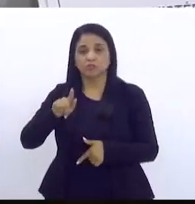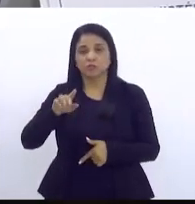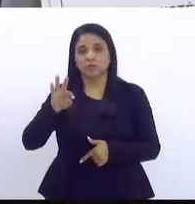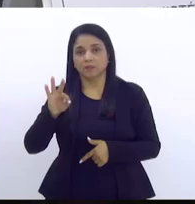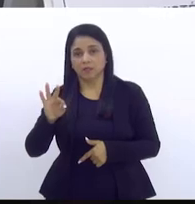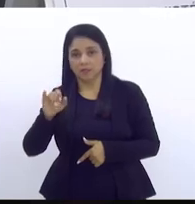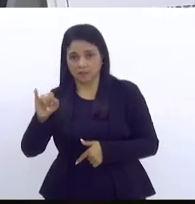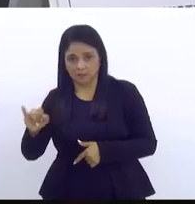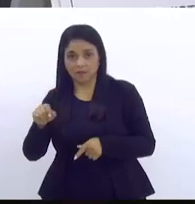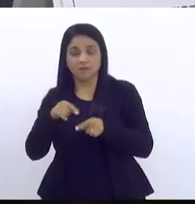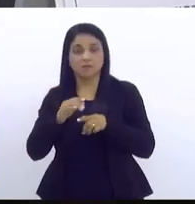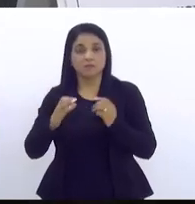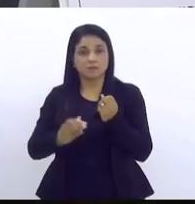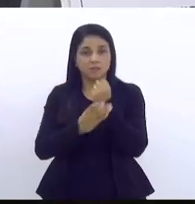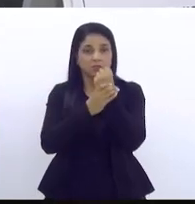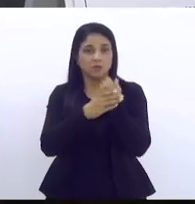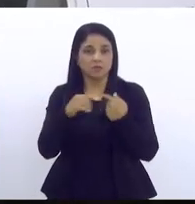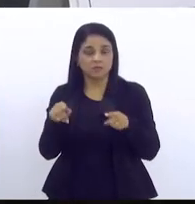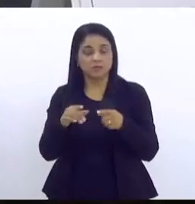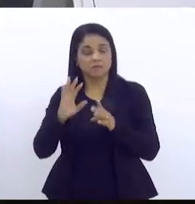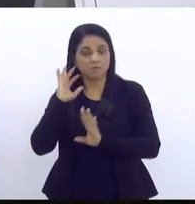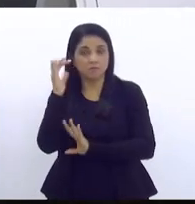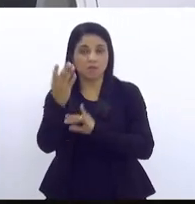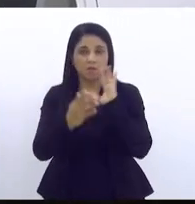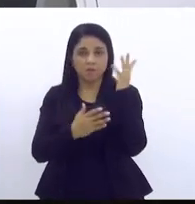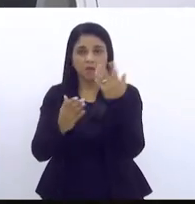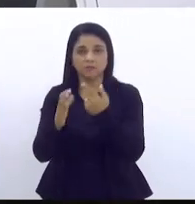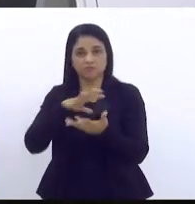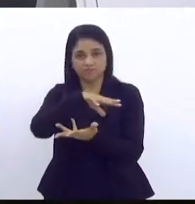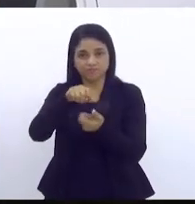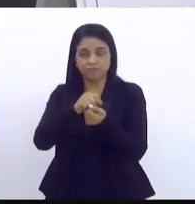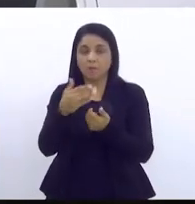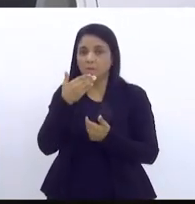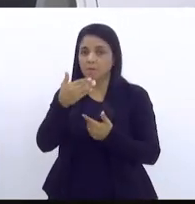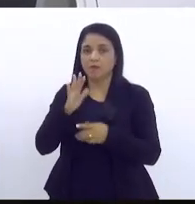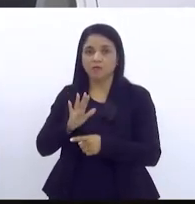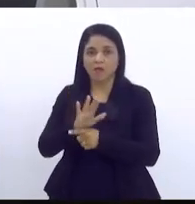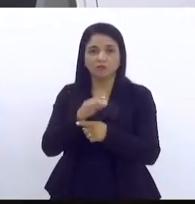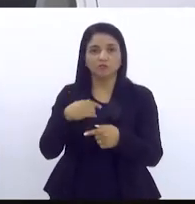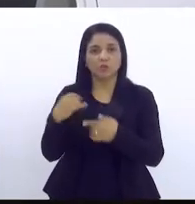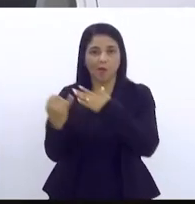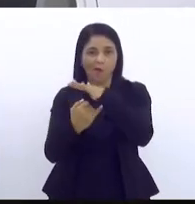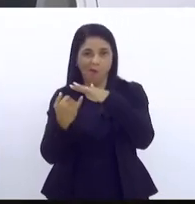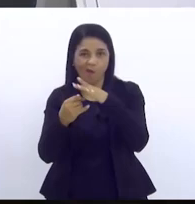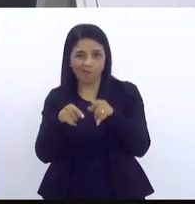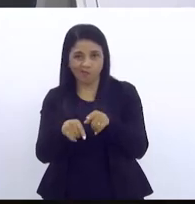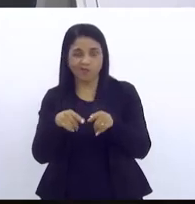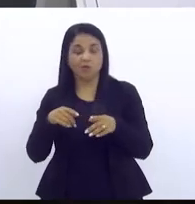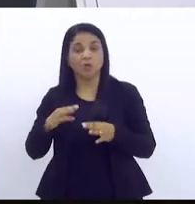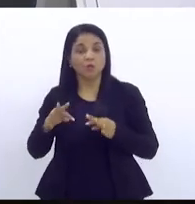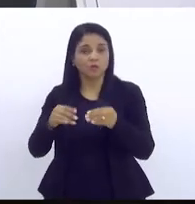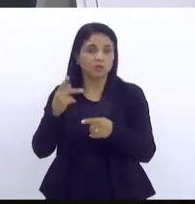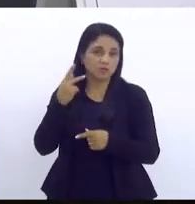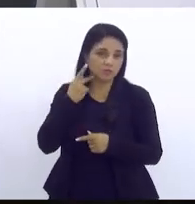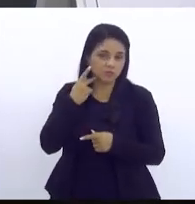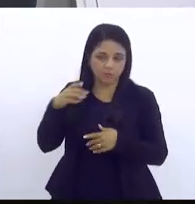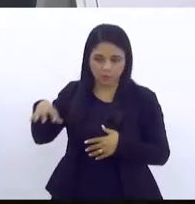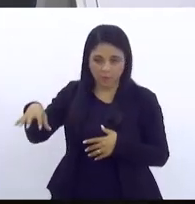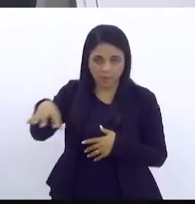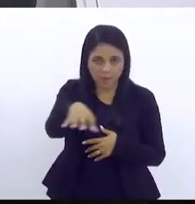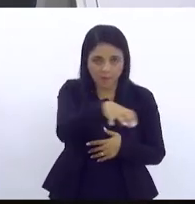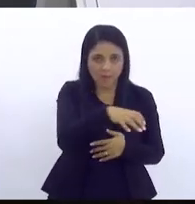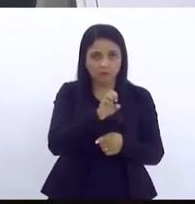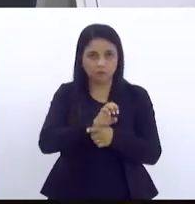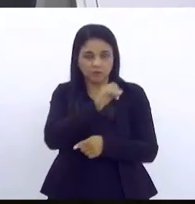funciona quando alguma promotoria de Meio Ambiente pede um auxílio para esse nosso órgão então todas essas promotorias pelo Estado do Rio de Janeiro de alguma forma